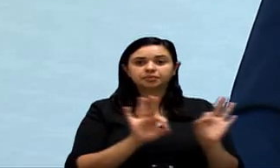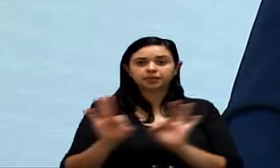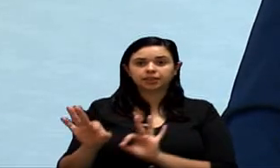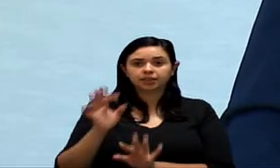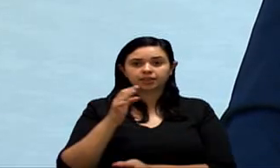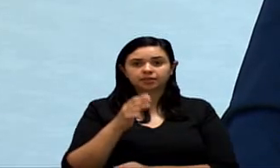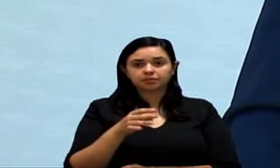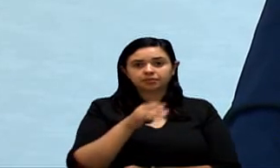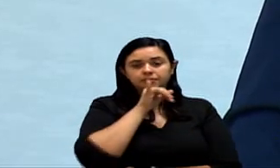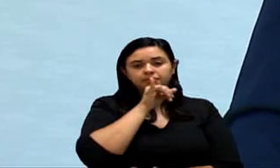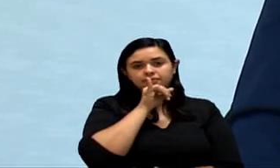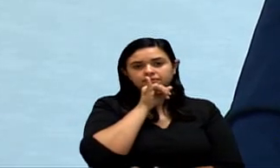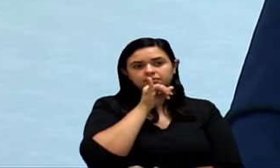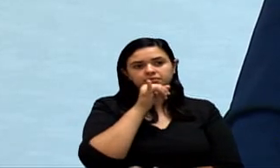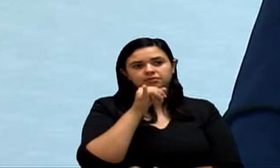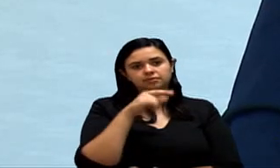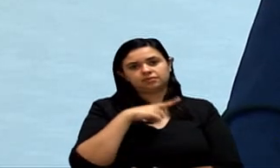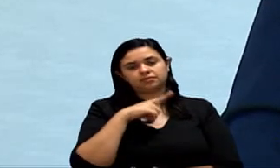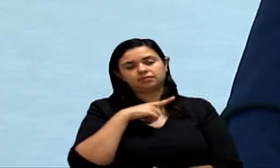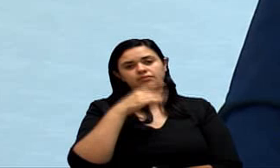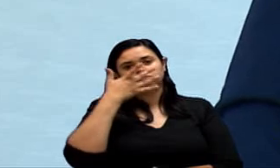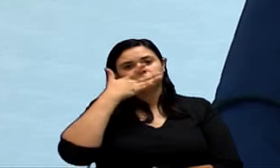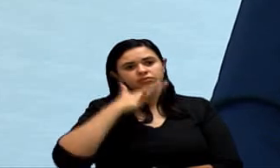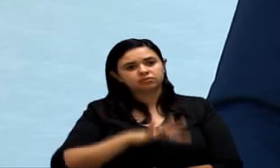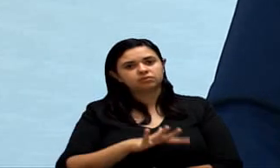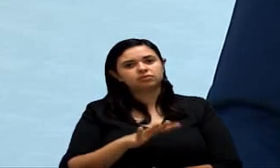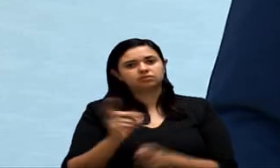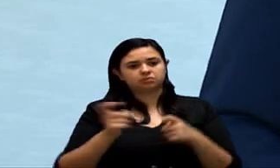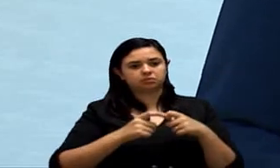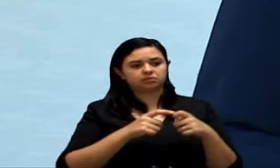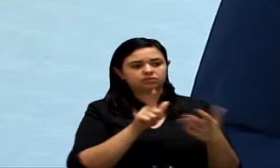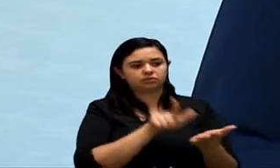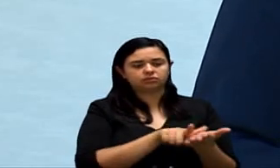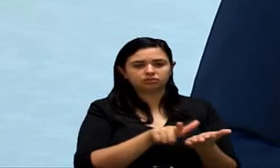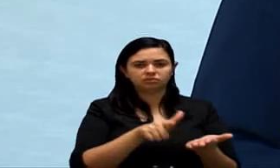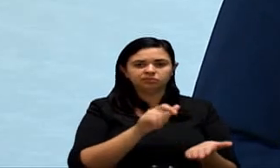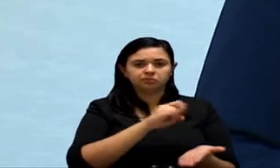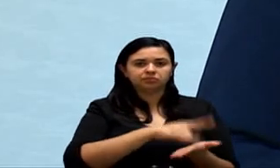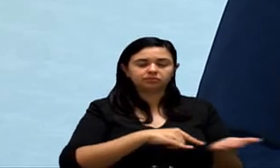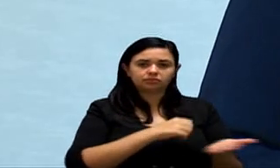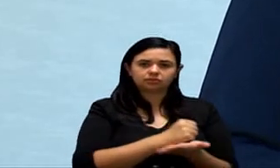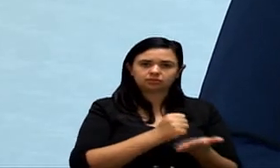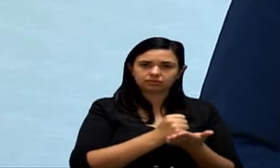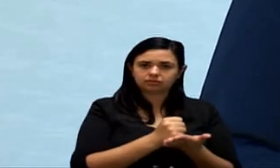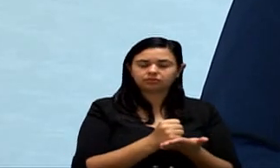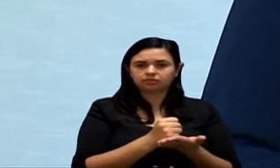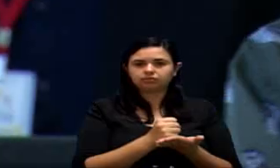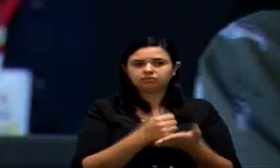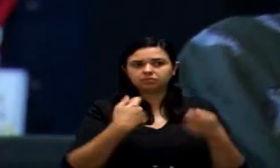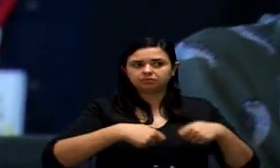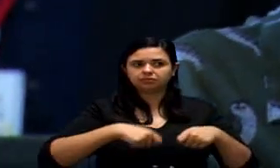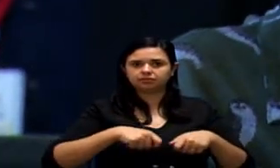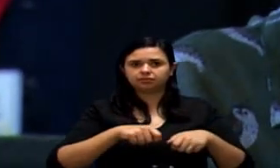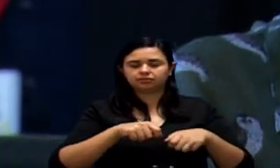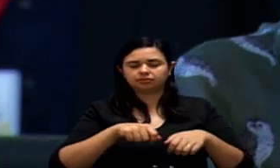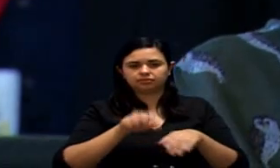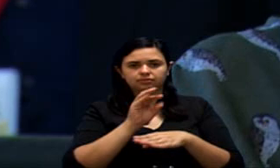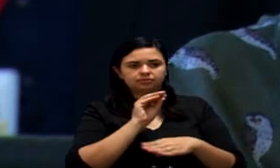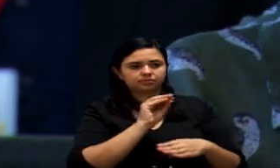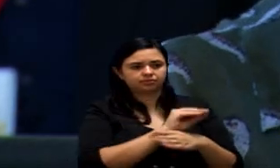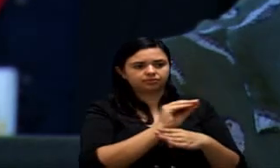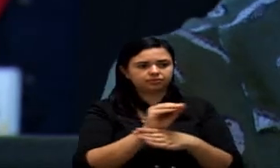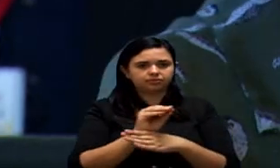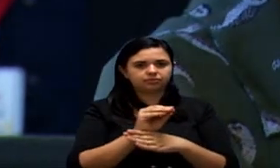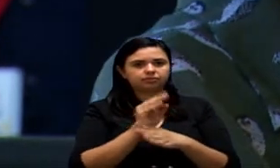crianças laudadas. Para você, como vereador, você vai fazer uma... O senhor pede que tem... Hoje nós não temos dados, isso é a questão da